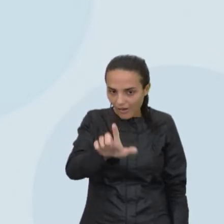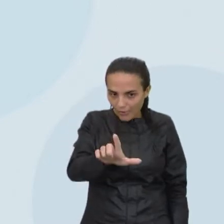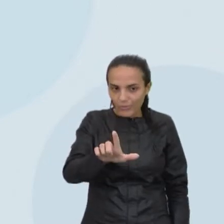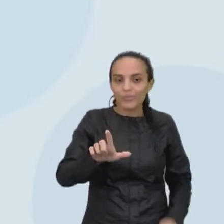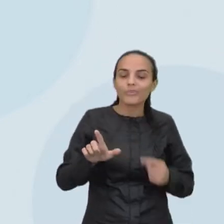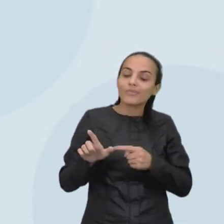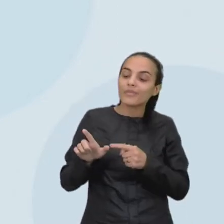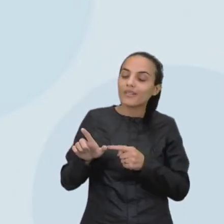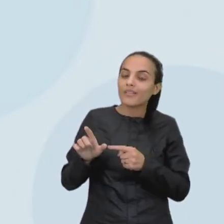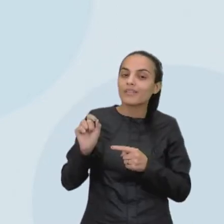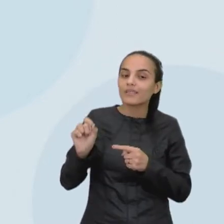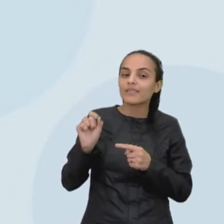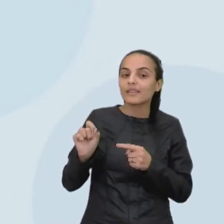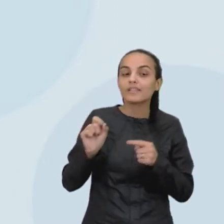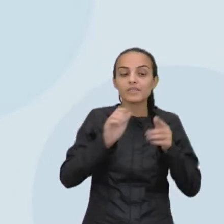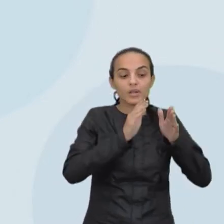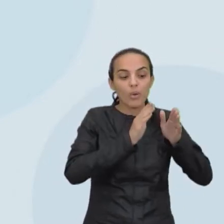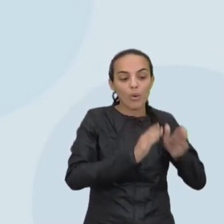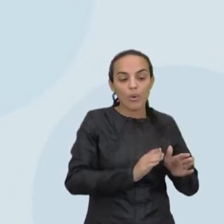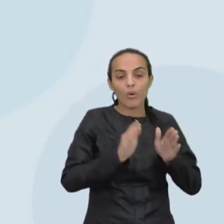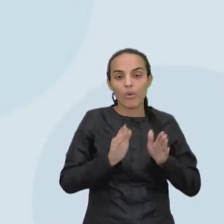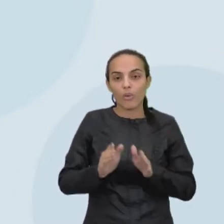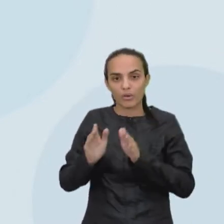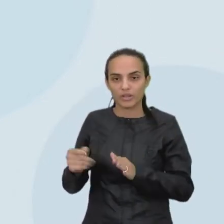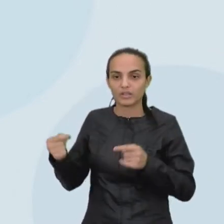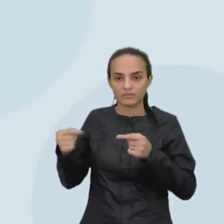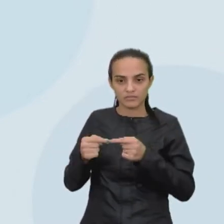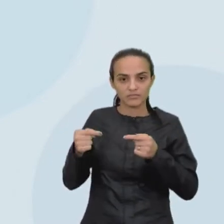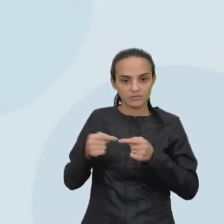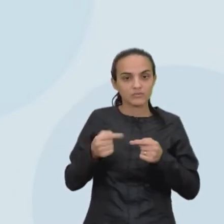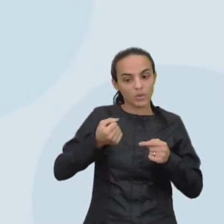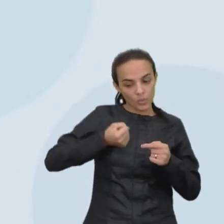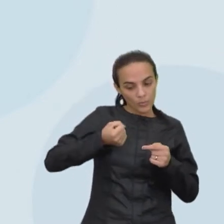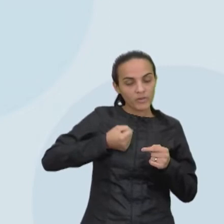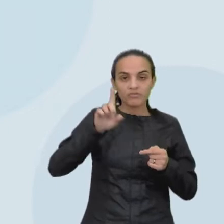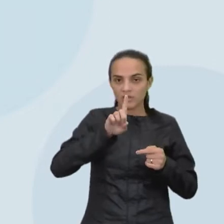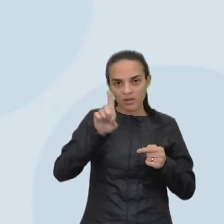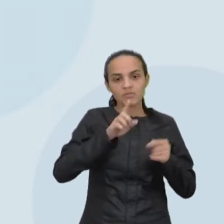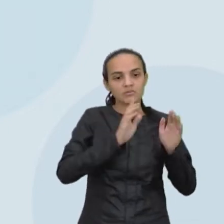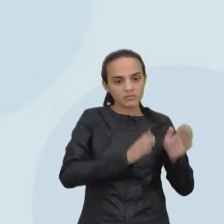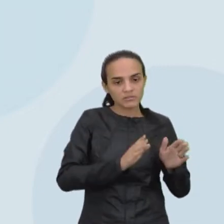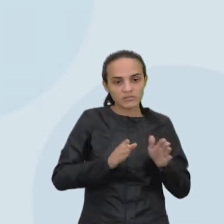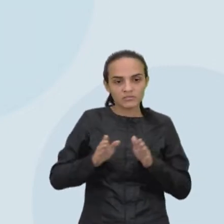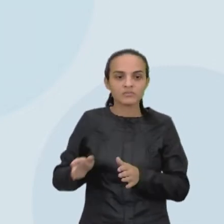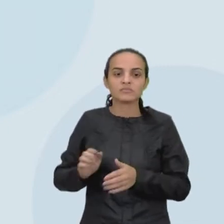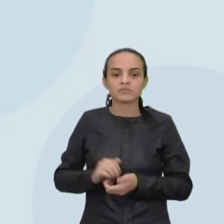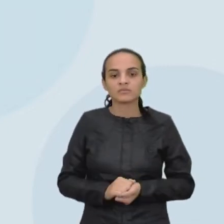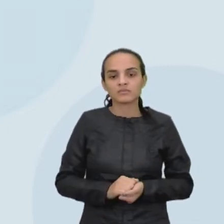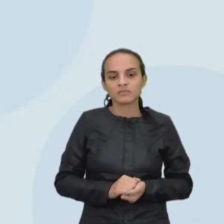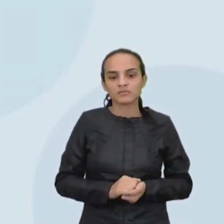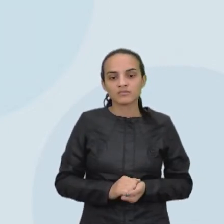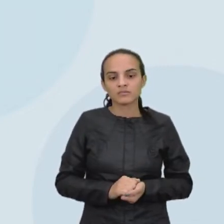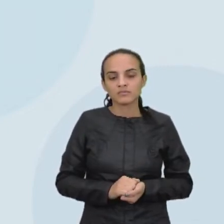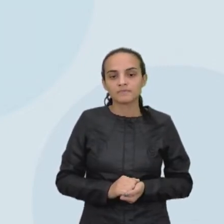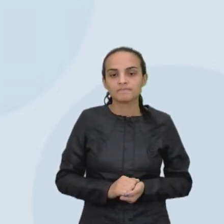você está falando de quê? De ordem, tá? Ordem não significa número, tá? Ordene numericamente. Tá,